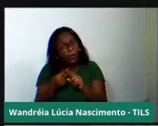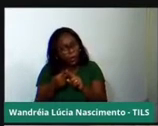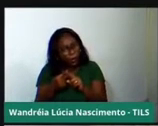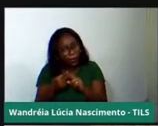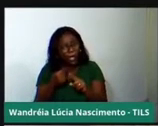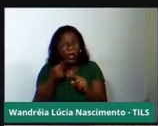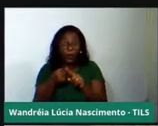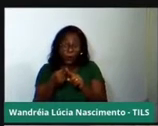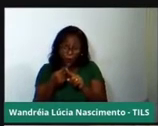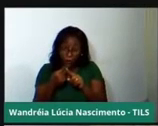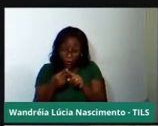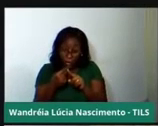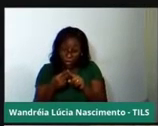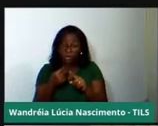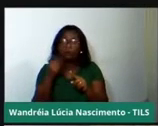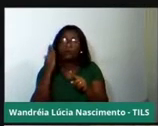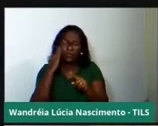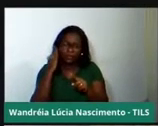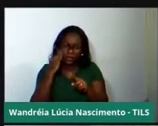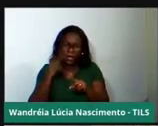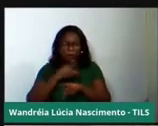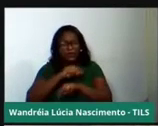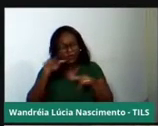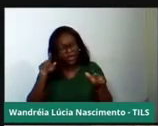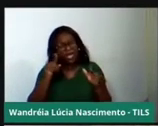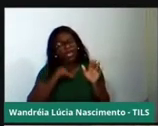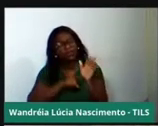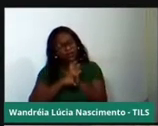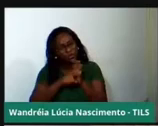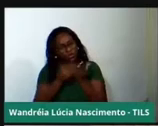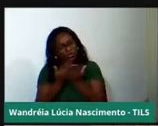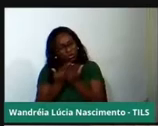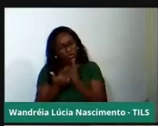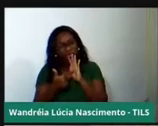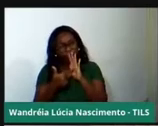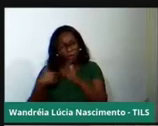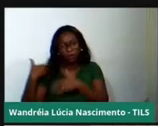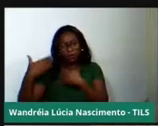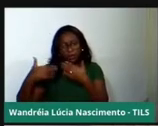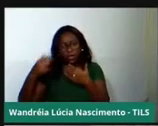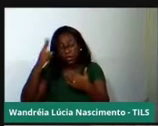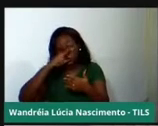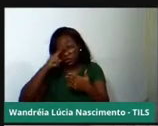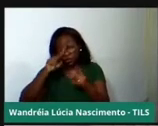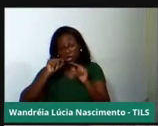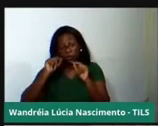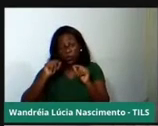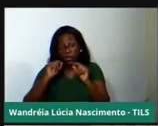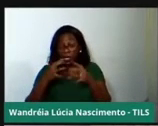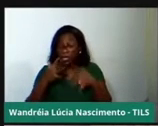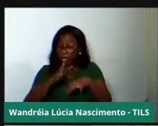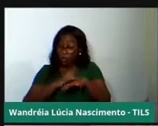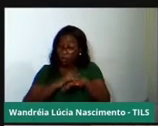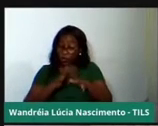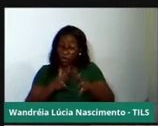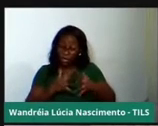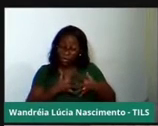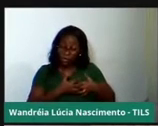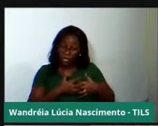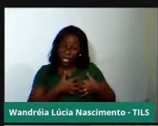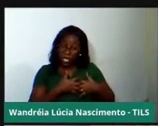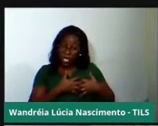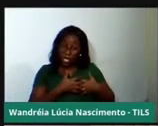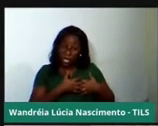se sabe, vários estudos já demonstraram que a história natural da doença cardiometabólica, sabe-se que ao longo